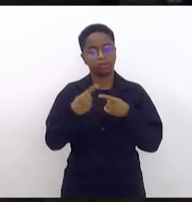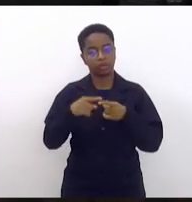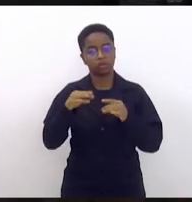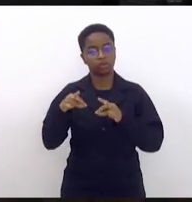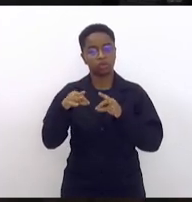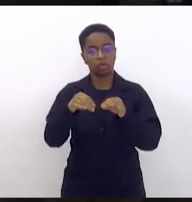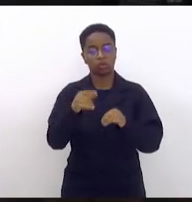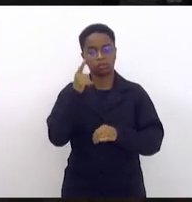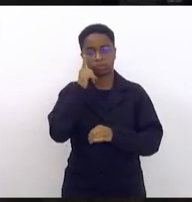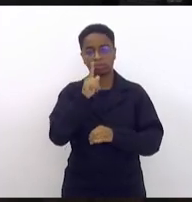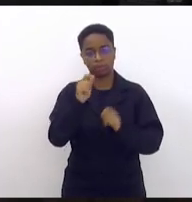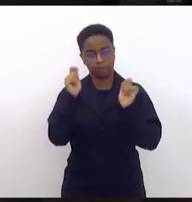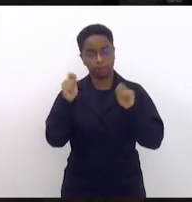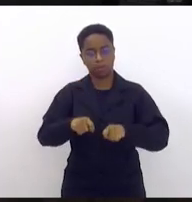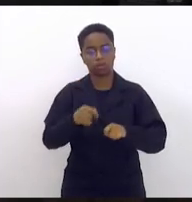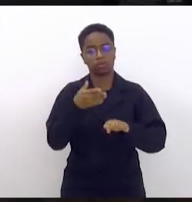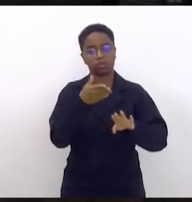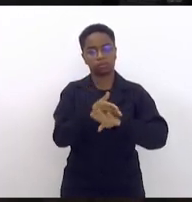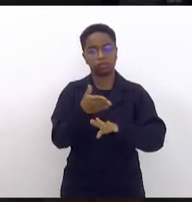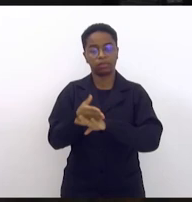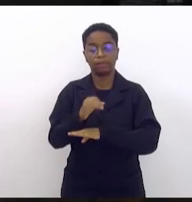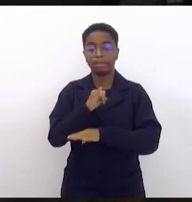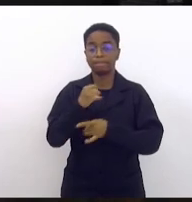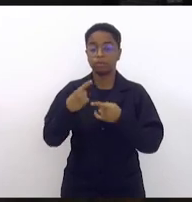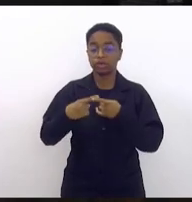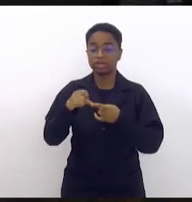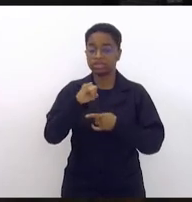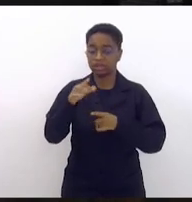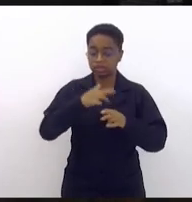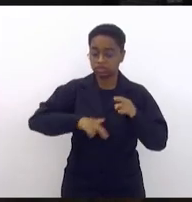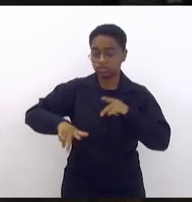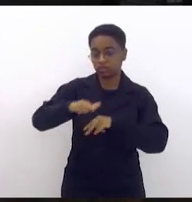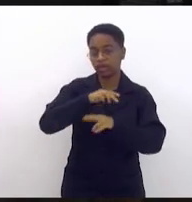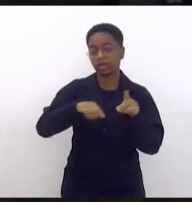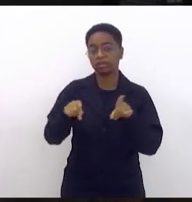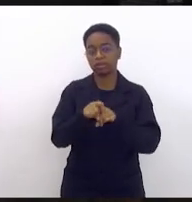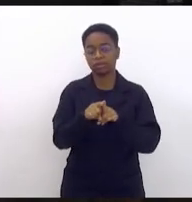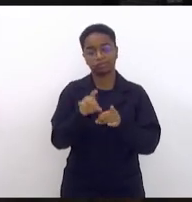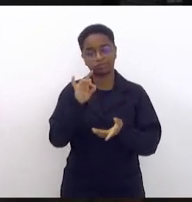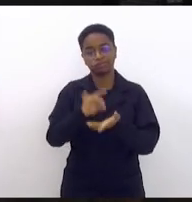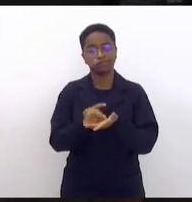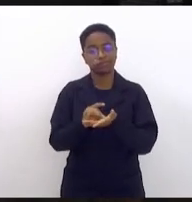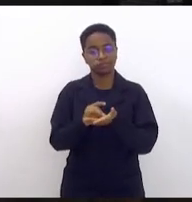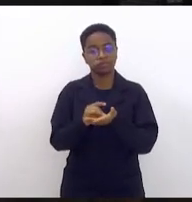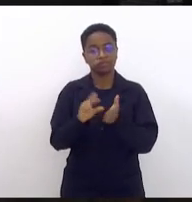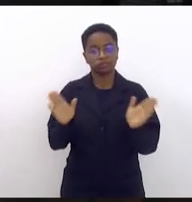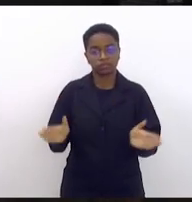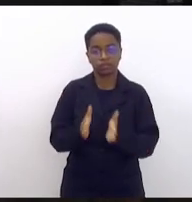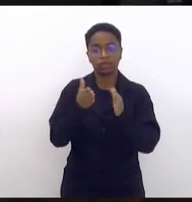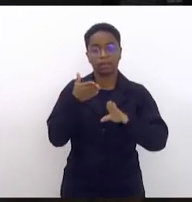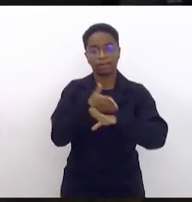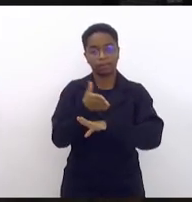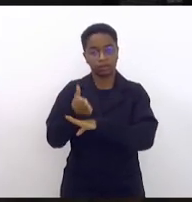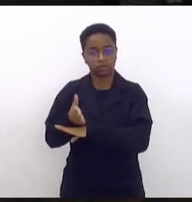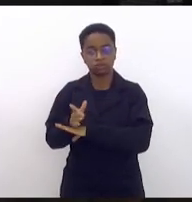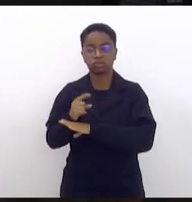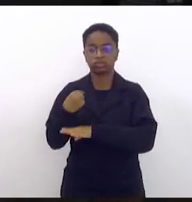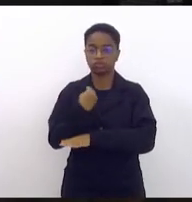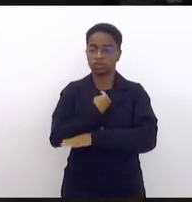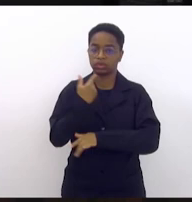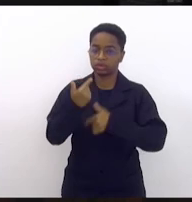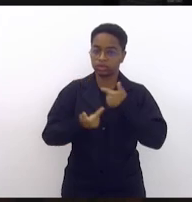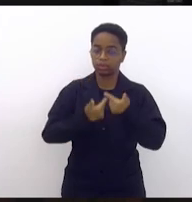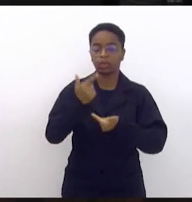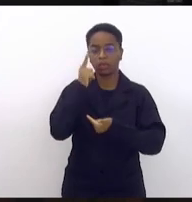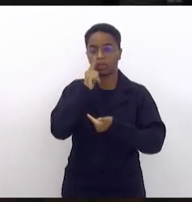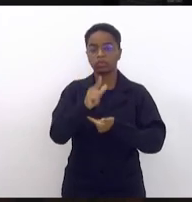participar Porque quanto mais plural quanto mais efetiva for essa participação os trabalhos com certeza